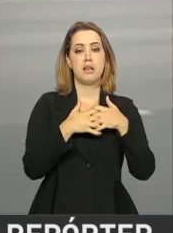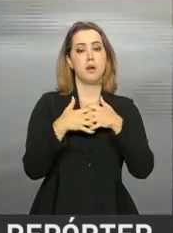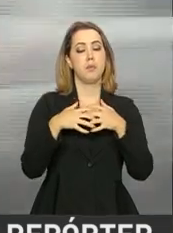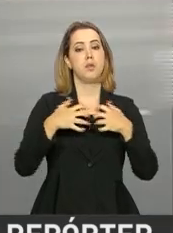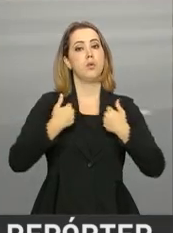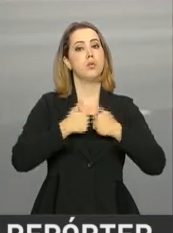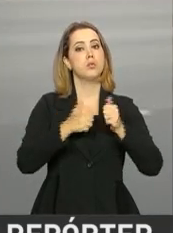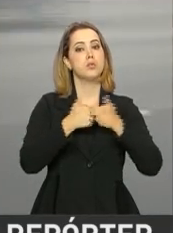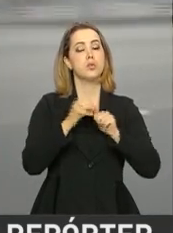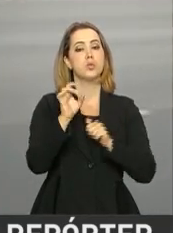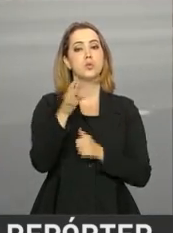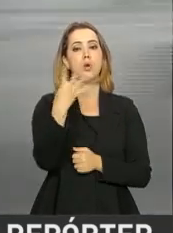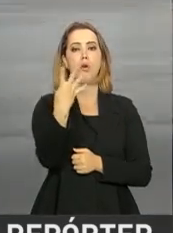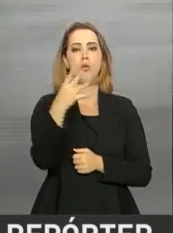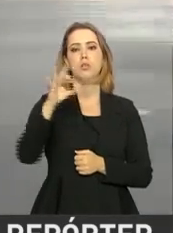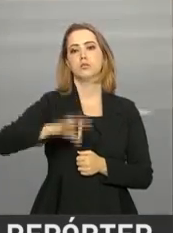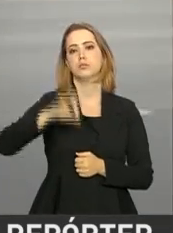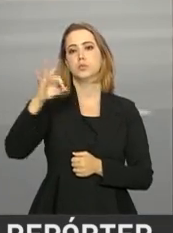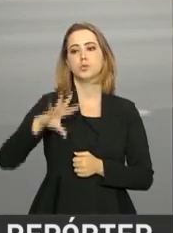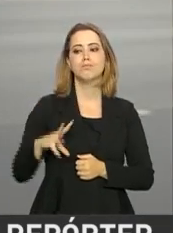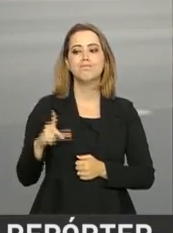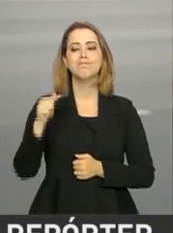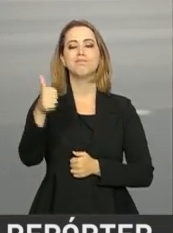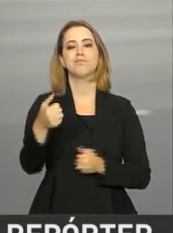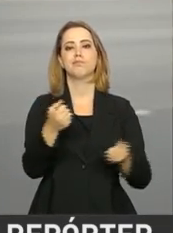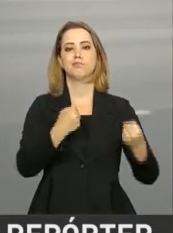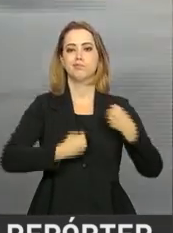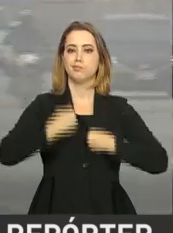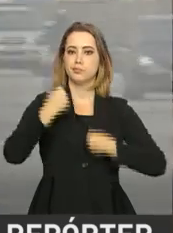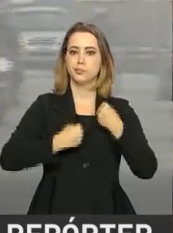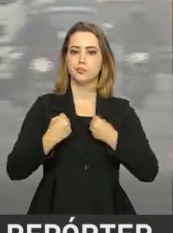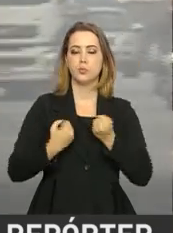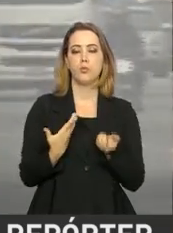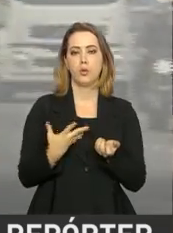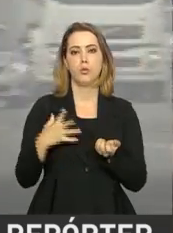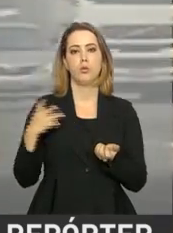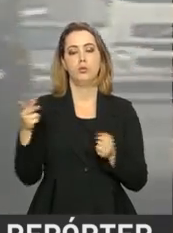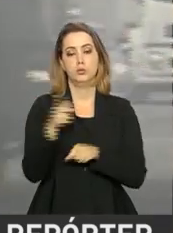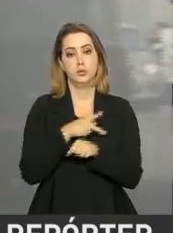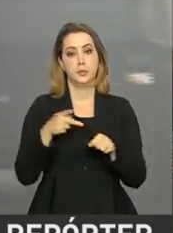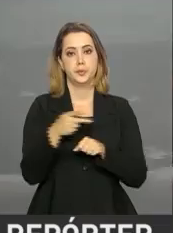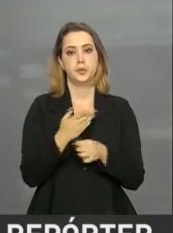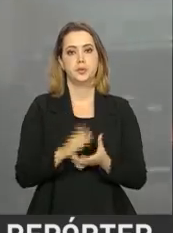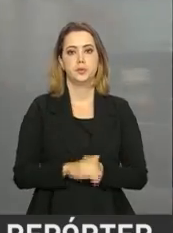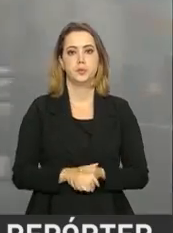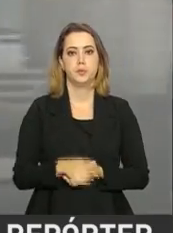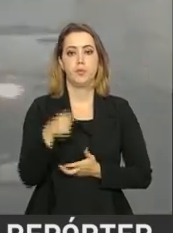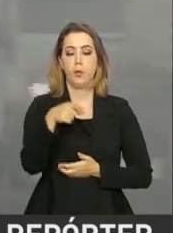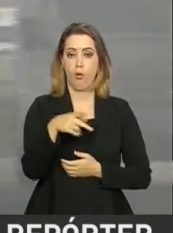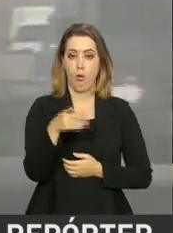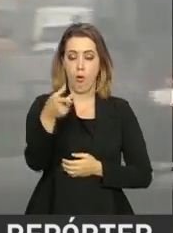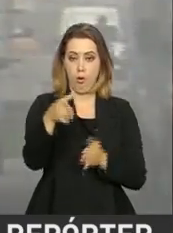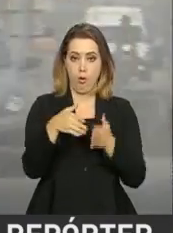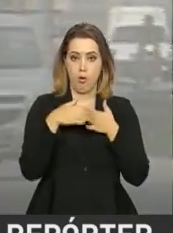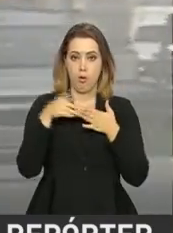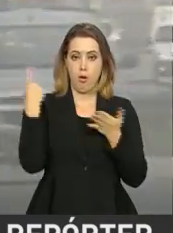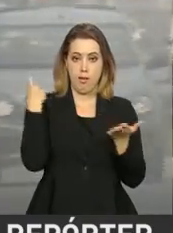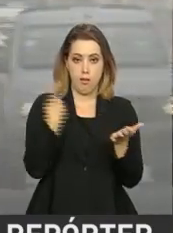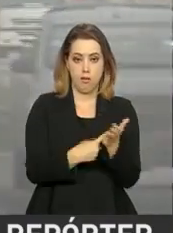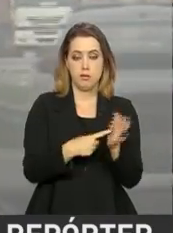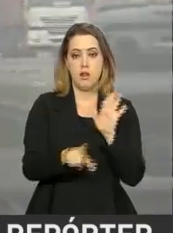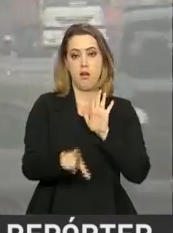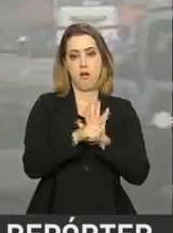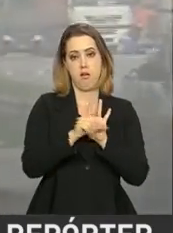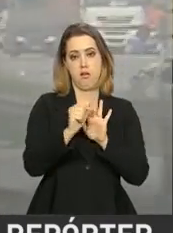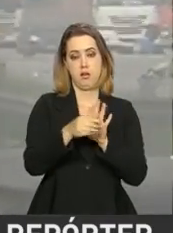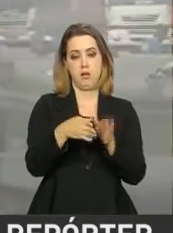representam apenas 4% da frota nacional de veículos. A exigência do exame toxicológico também fez com